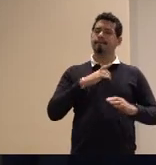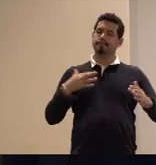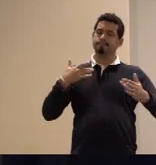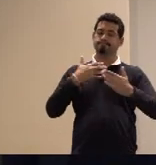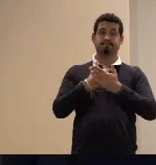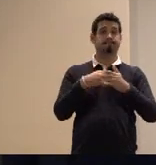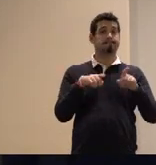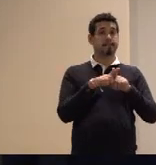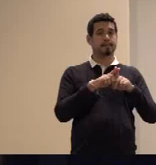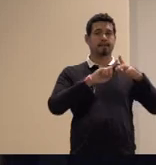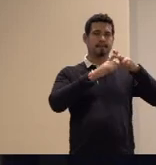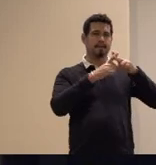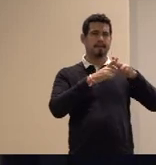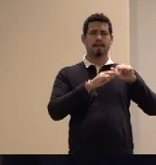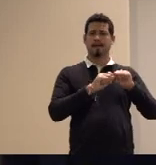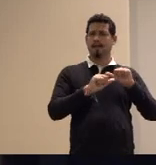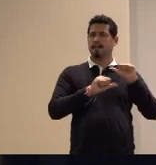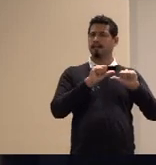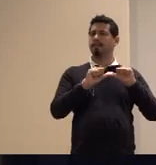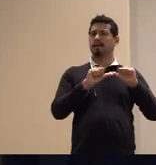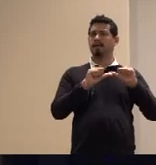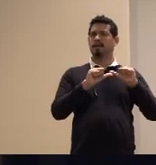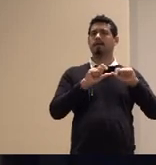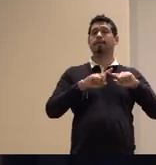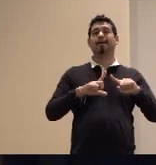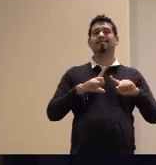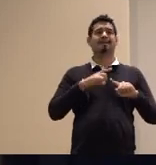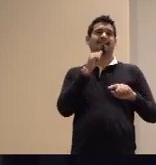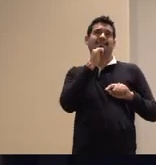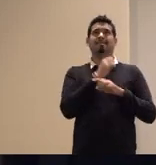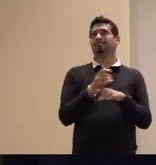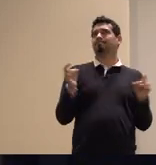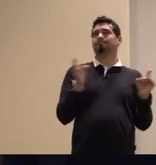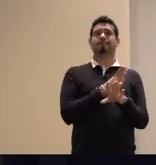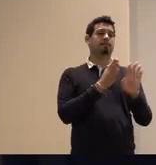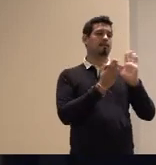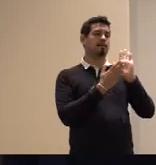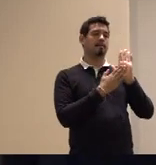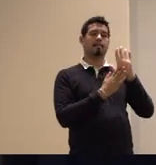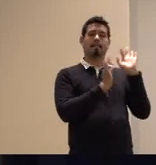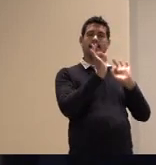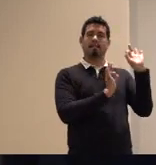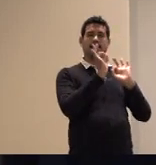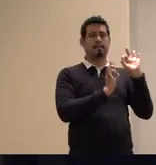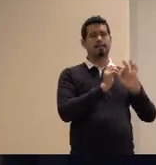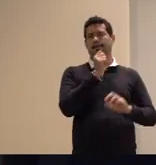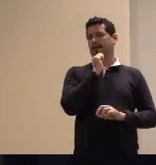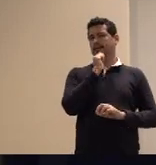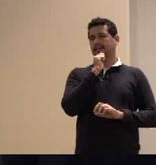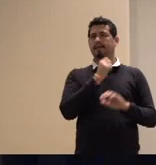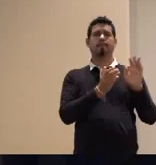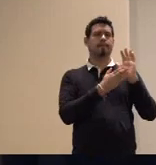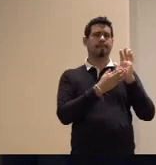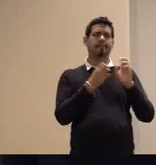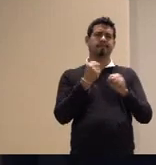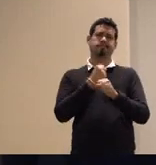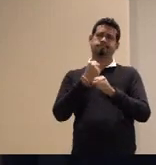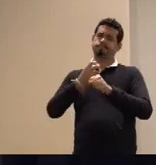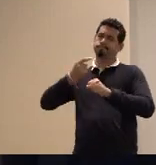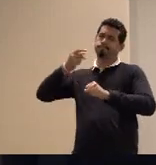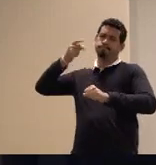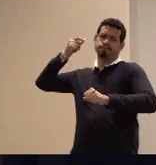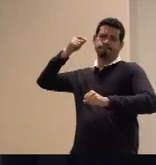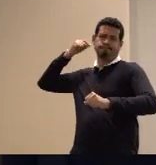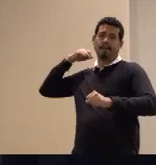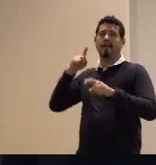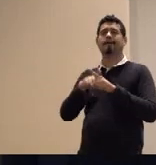de reordenamento. A gente não superou ainda a proposta de reordenamento, né? Proposto há tantos anos atrás. Ainda há